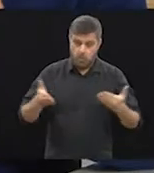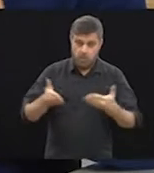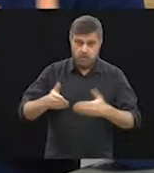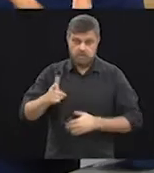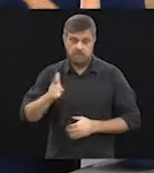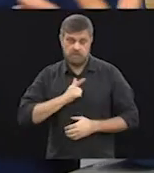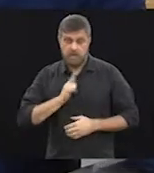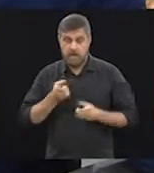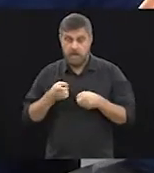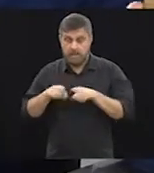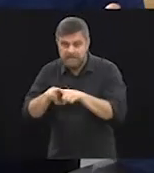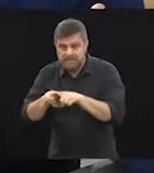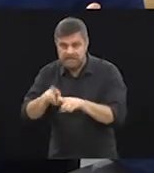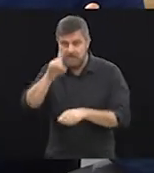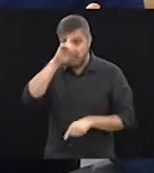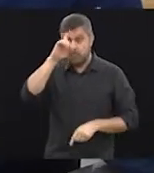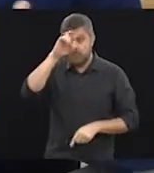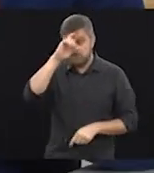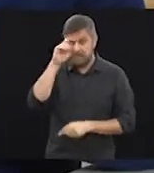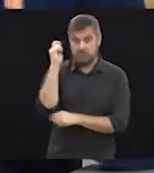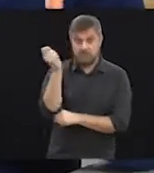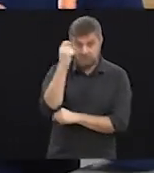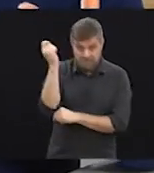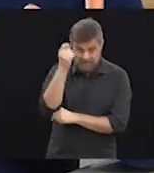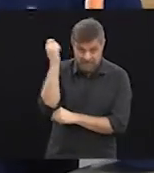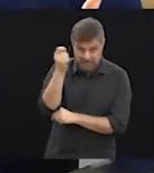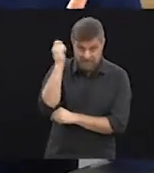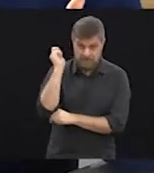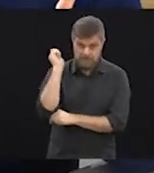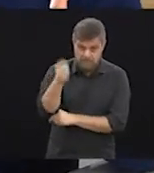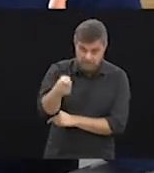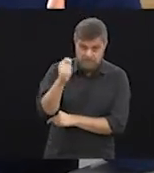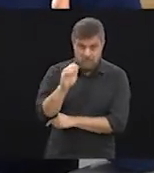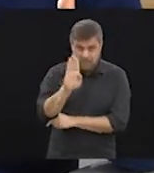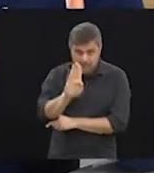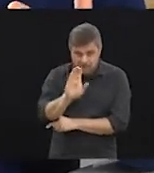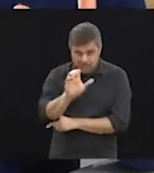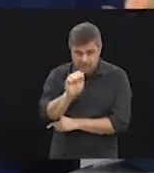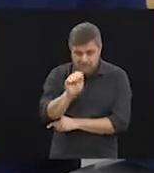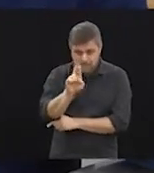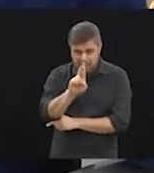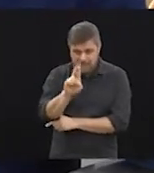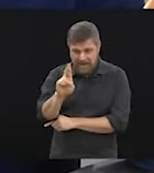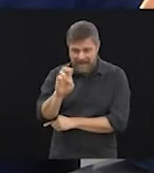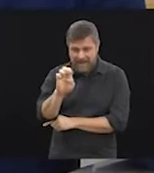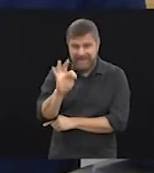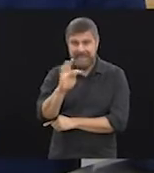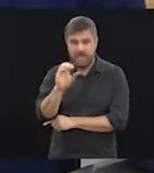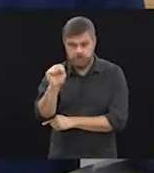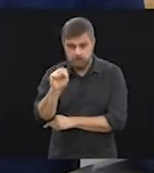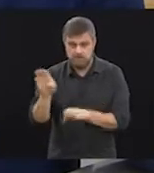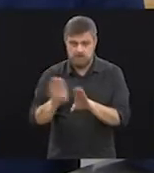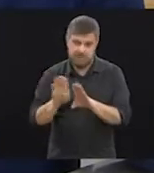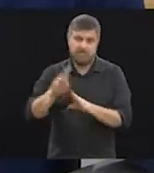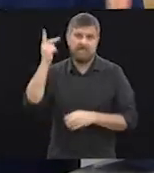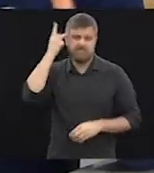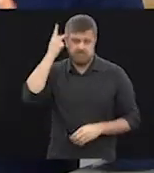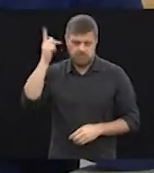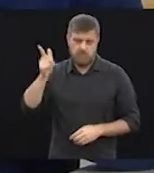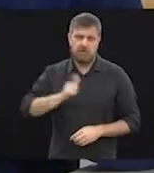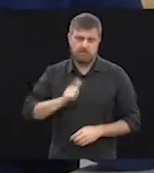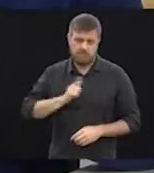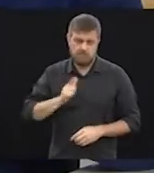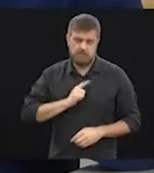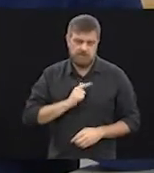Hoje nós temos uma parceria com o Hospital de Barretos. O Hospital de Barretos é um centro integrado. Nós temos aqui no estado de São Paulo o ICESP,